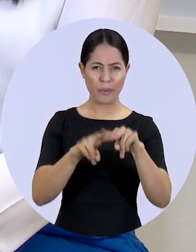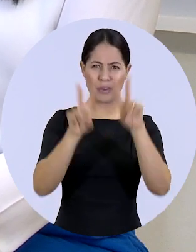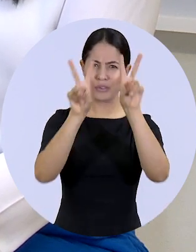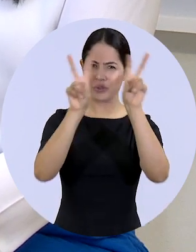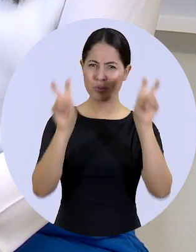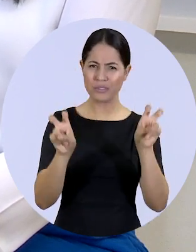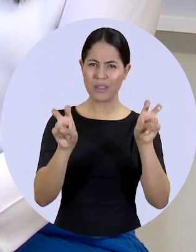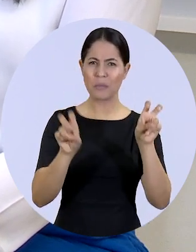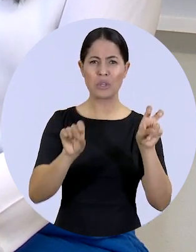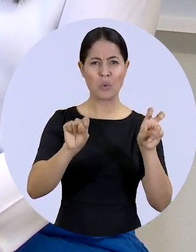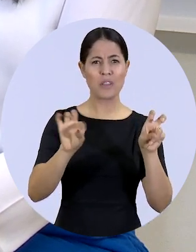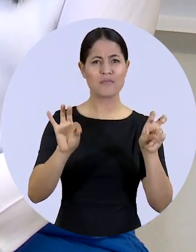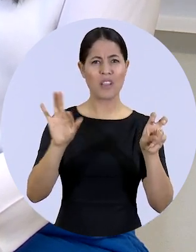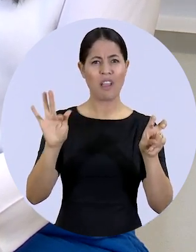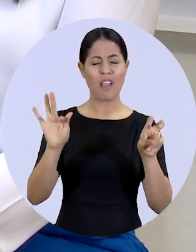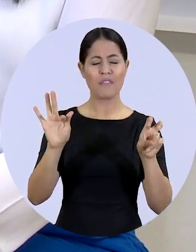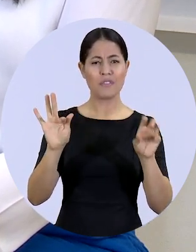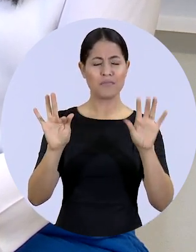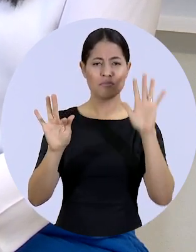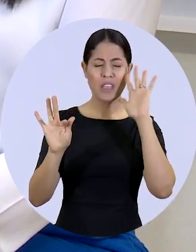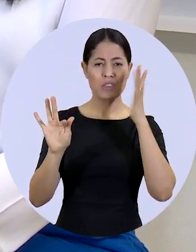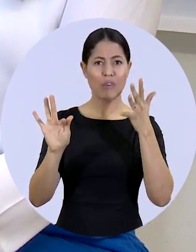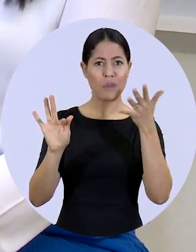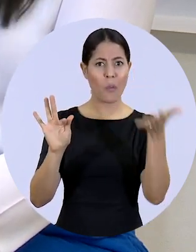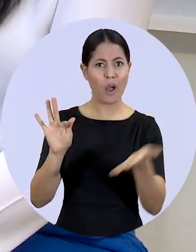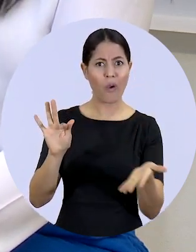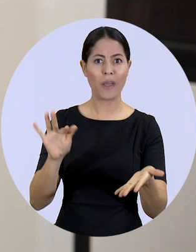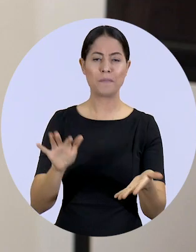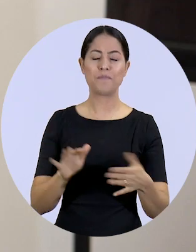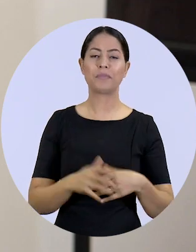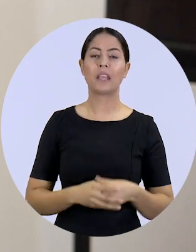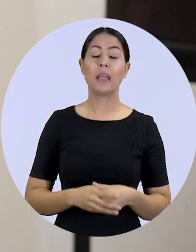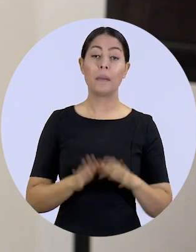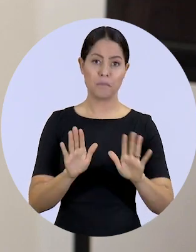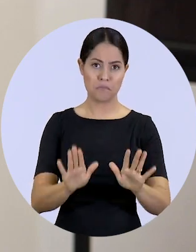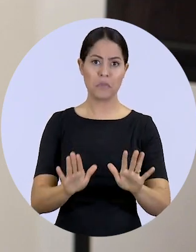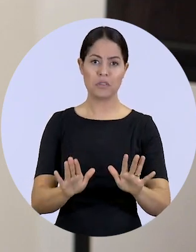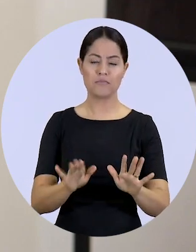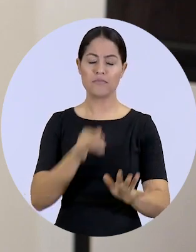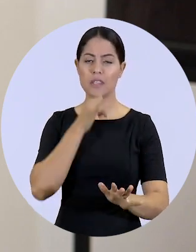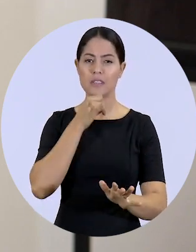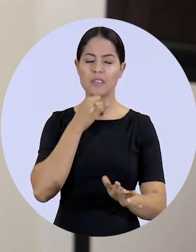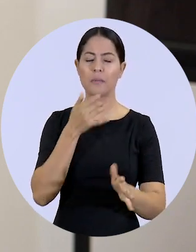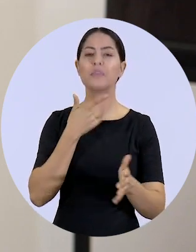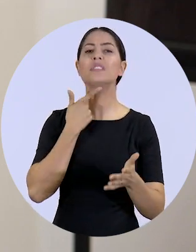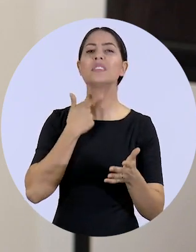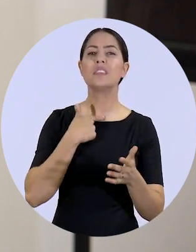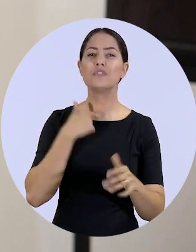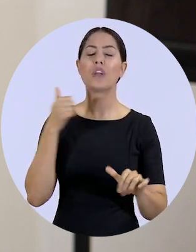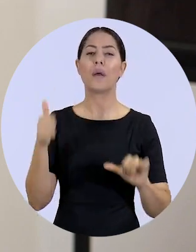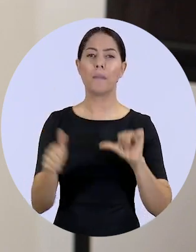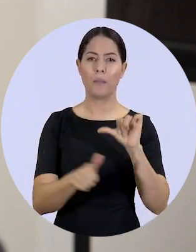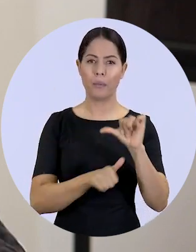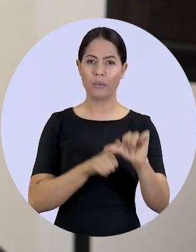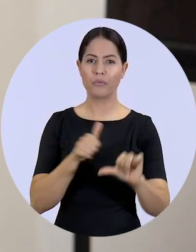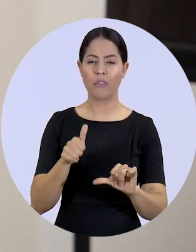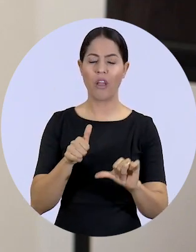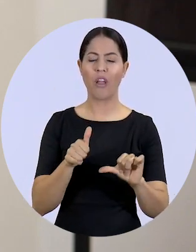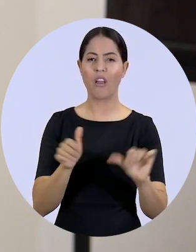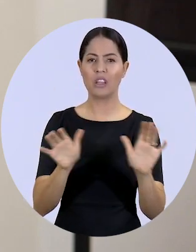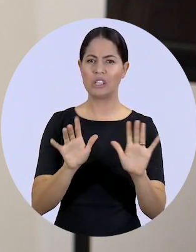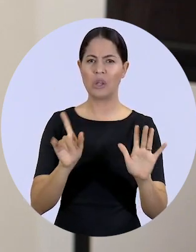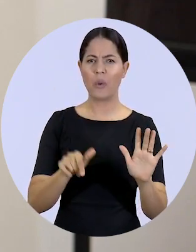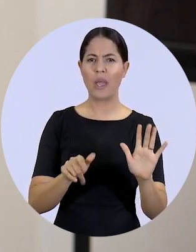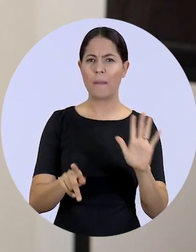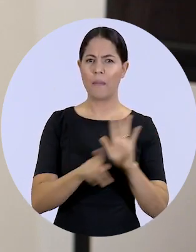tema que é um tema que o Supremo Tribunal acaba de decidir. Agora, se quiserem fazer modificações que não seja